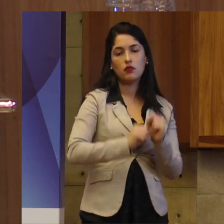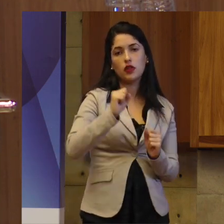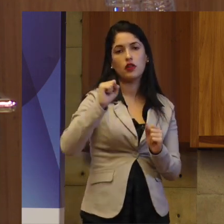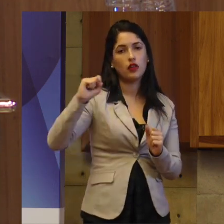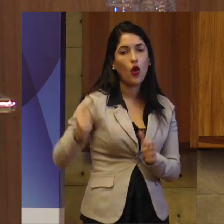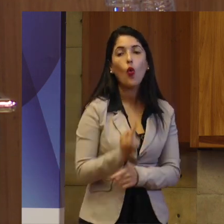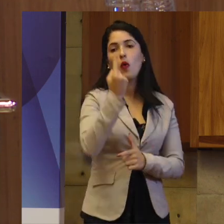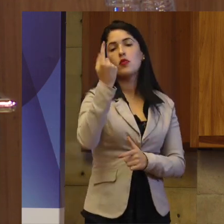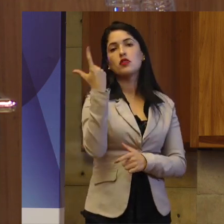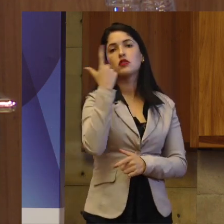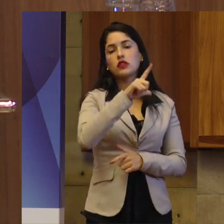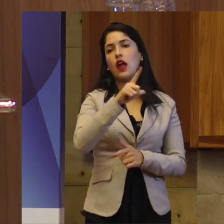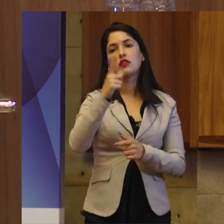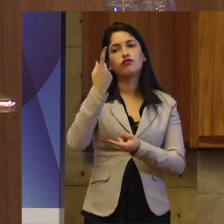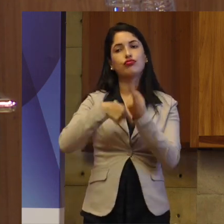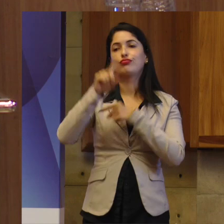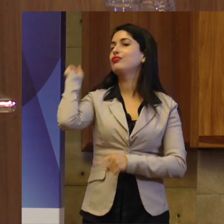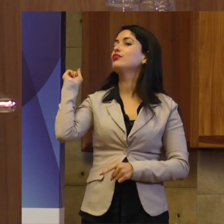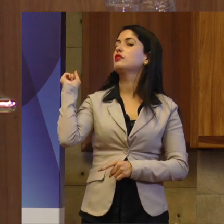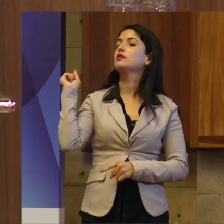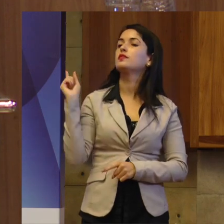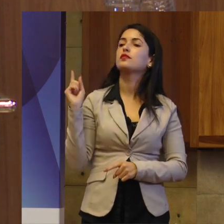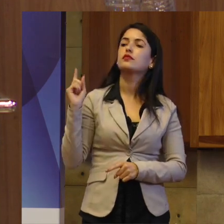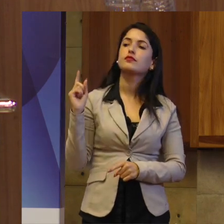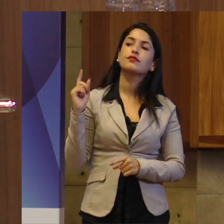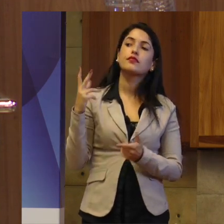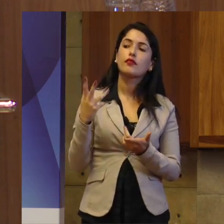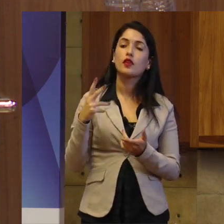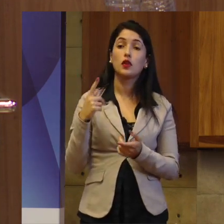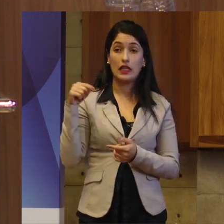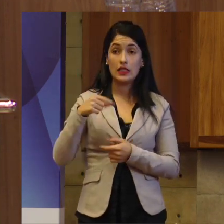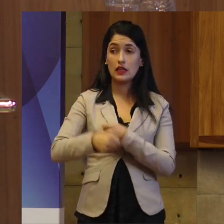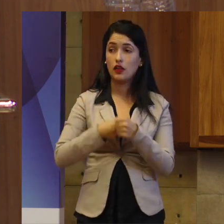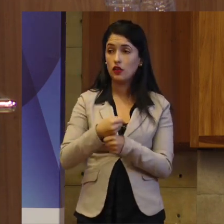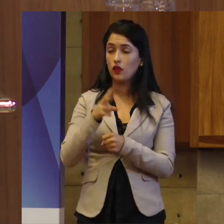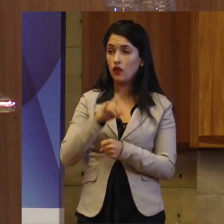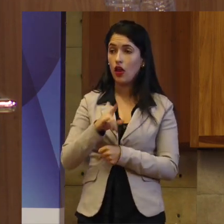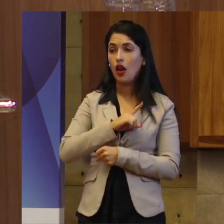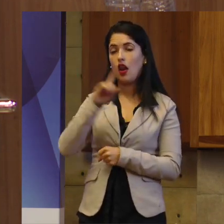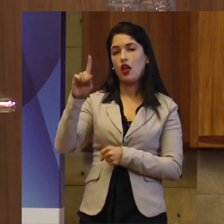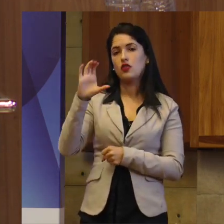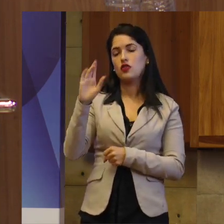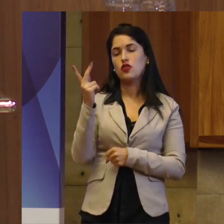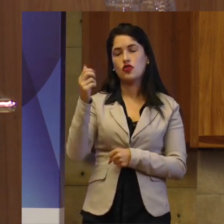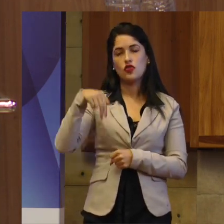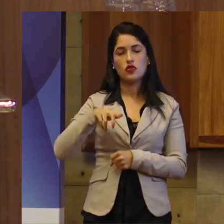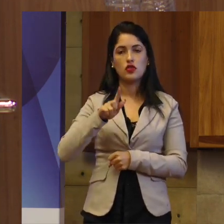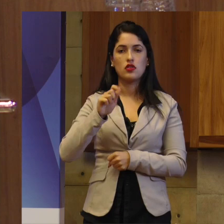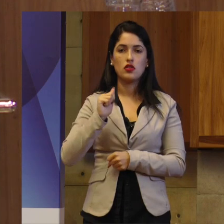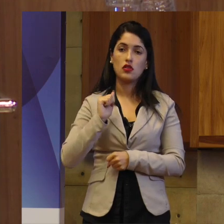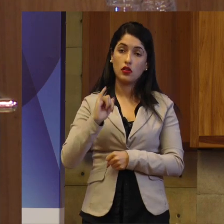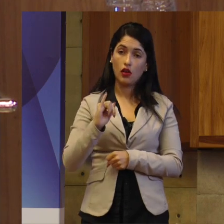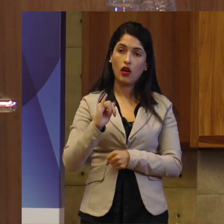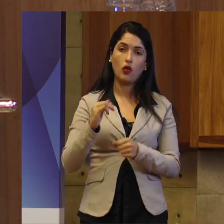outras. Esse ano ainda vai ter mais um ciclo, o último ciclo do ano vai ser em Xangai. Estamos levando aí uma